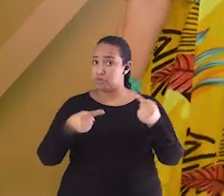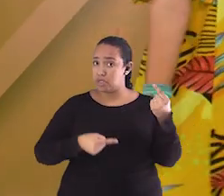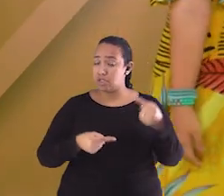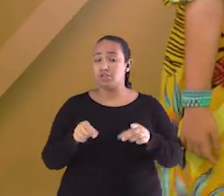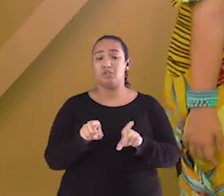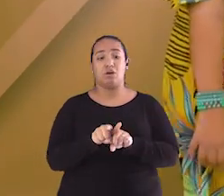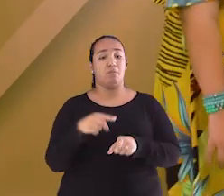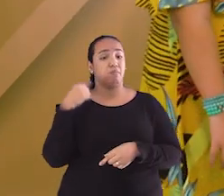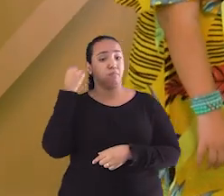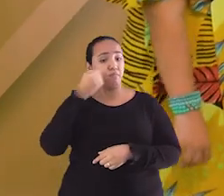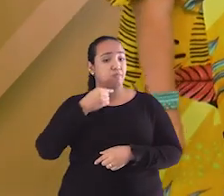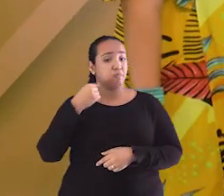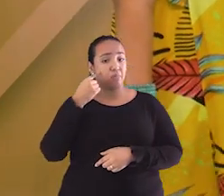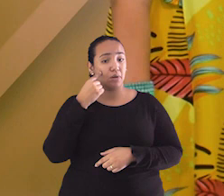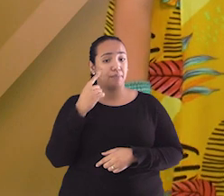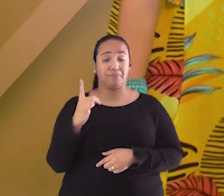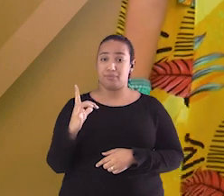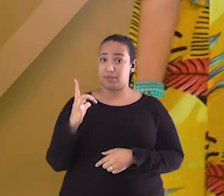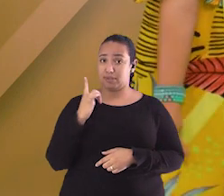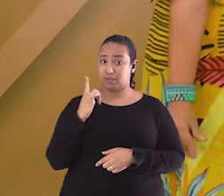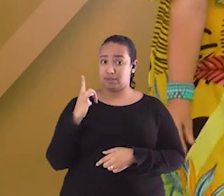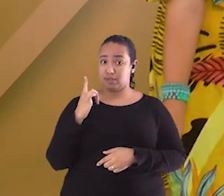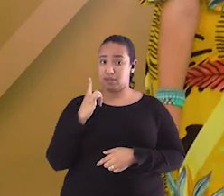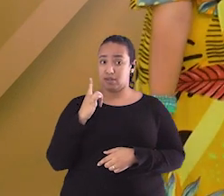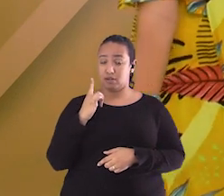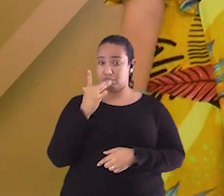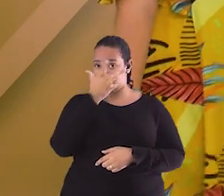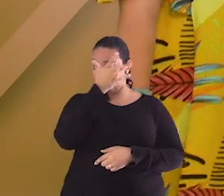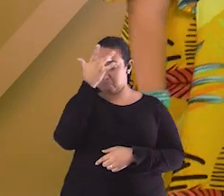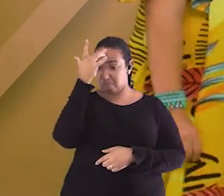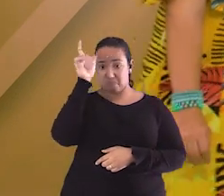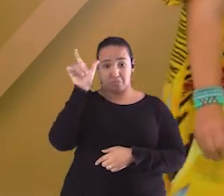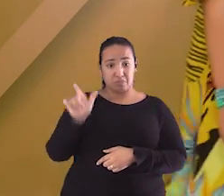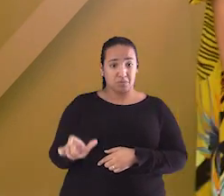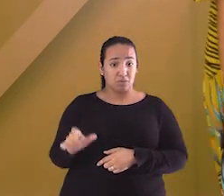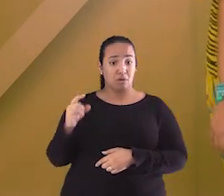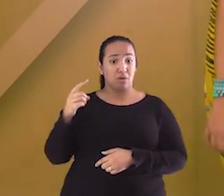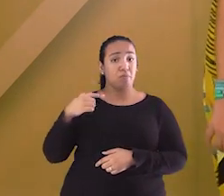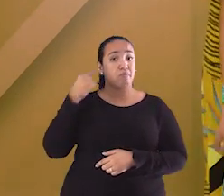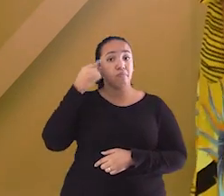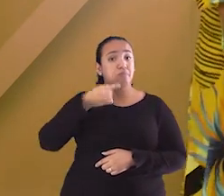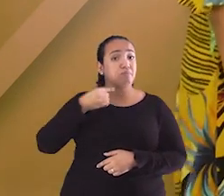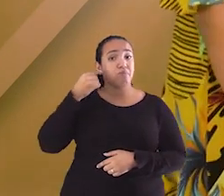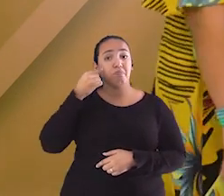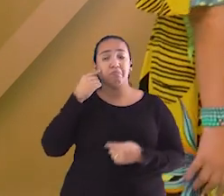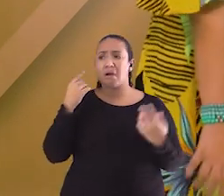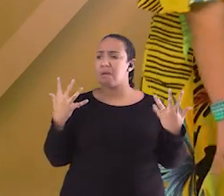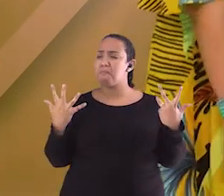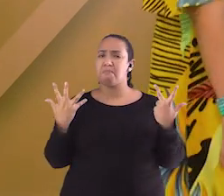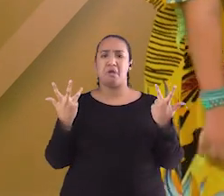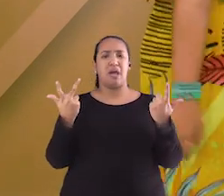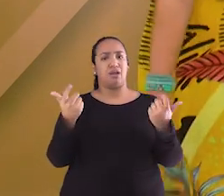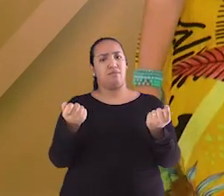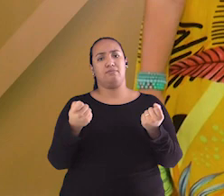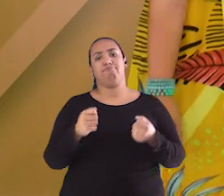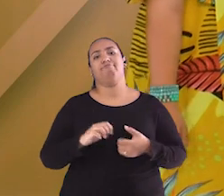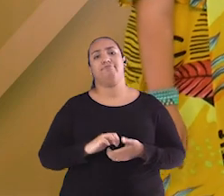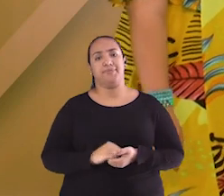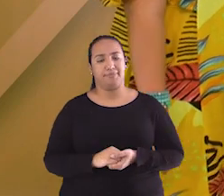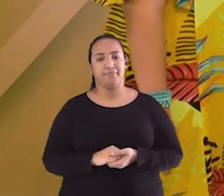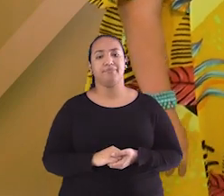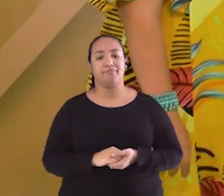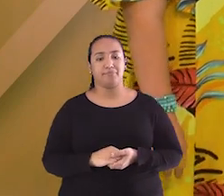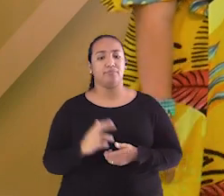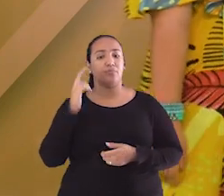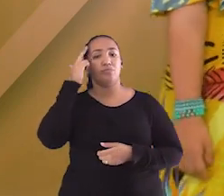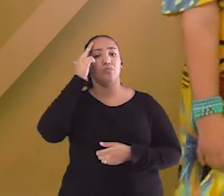temos advogado. Tem um particular, uma pessoa que é um advogado brilhante, né? E